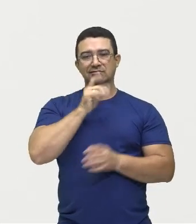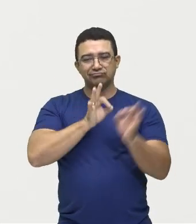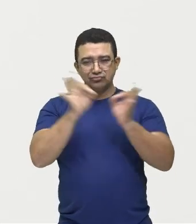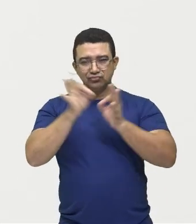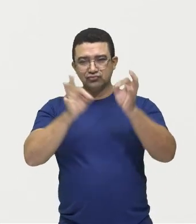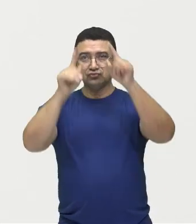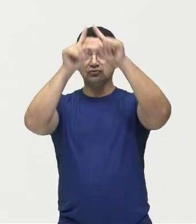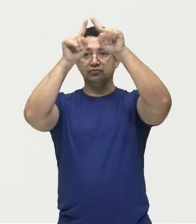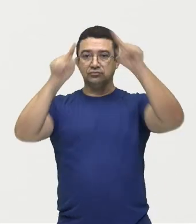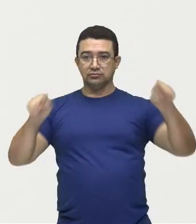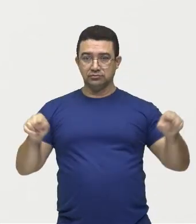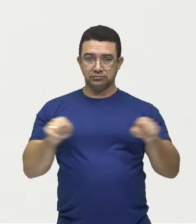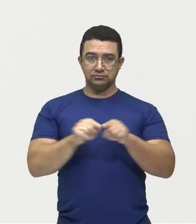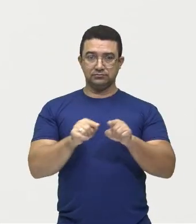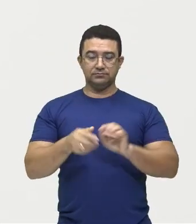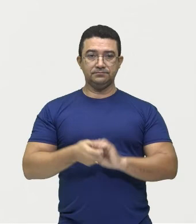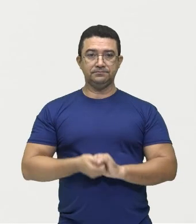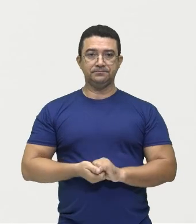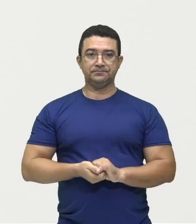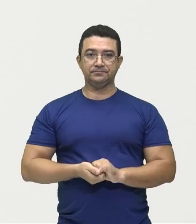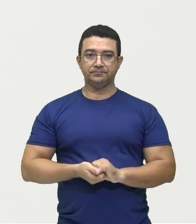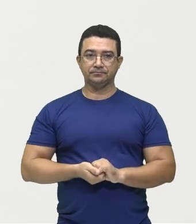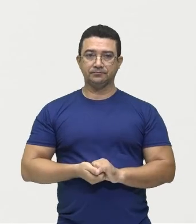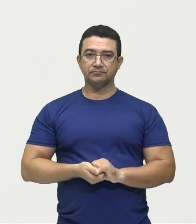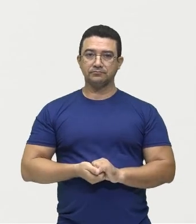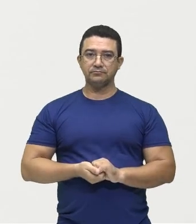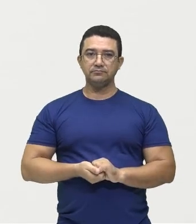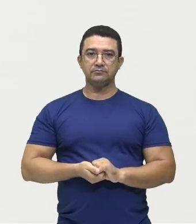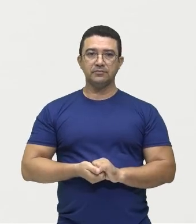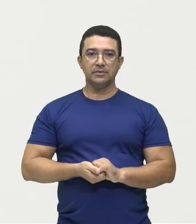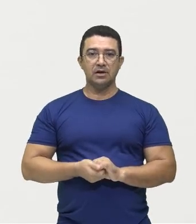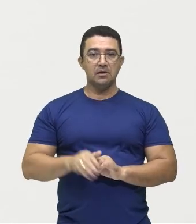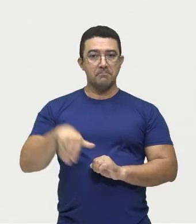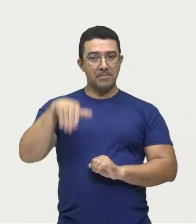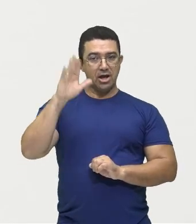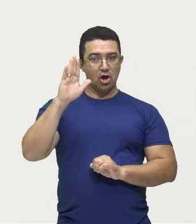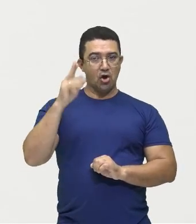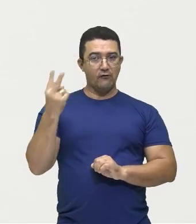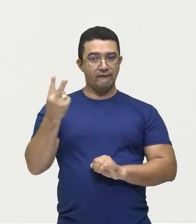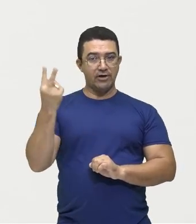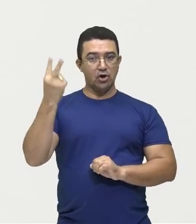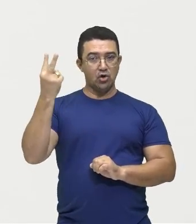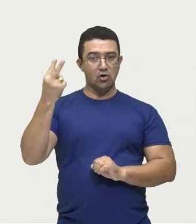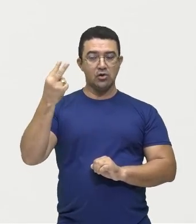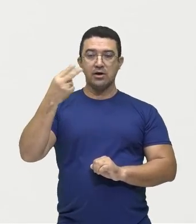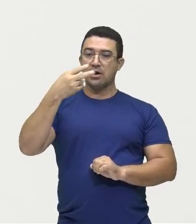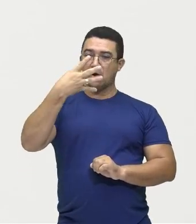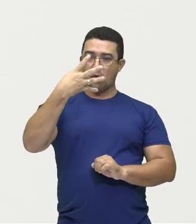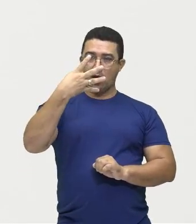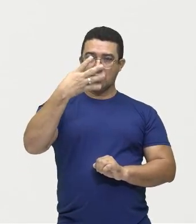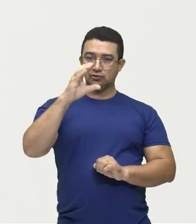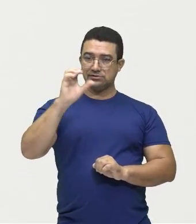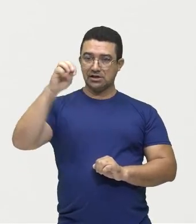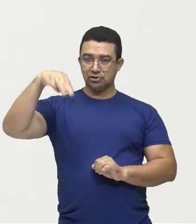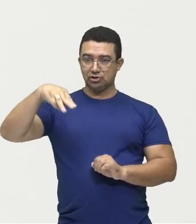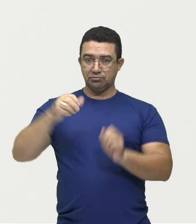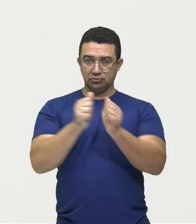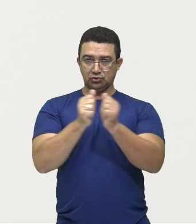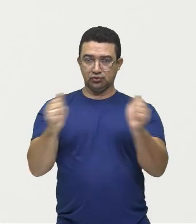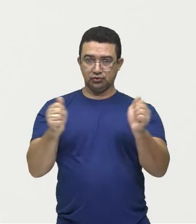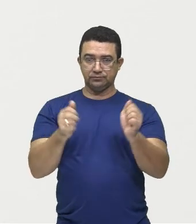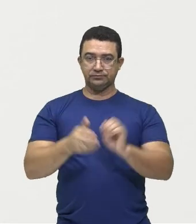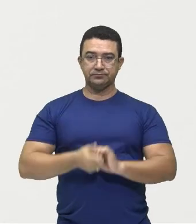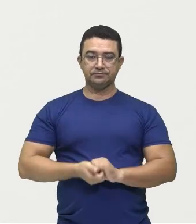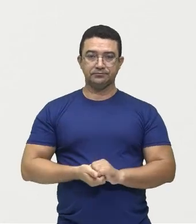A? Vejam, a questão de número A, qual é o maior valor que eu tenho aqui? Ó? É o 4, né? Então eu tenho aqui um triângulo, vamos fazer